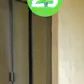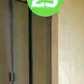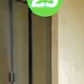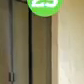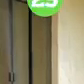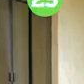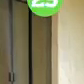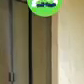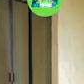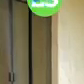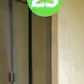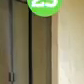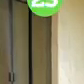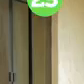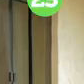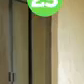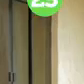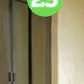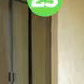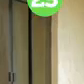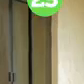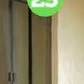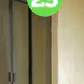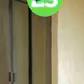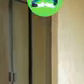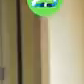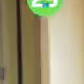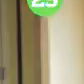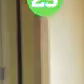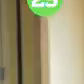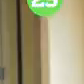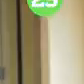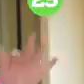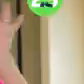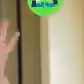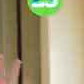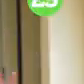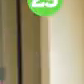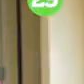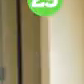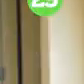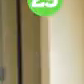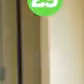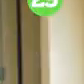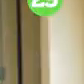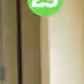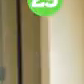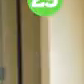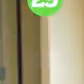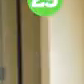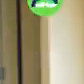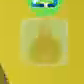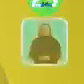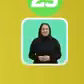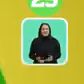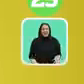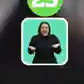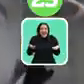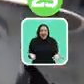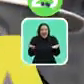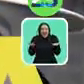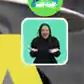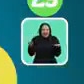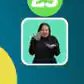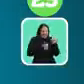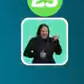Foi assim que eu consegui trabalho. E agora, eu vivo mais feliz. Fica,